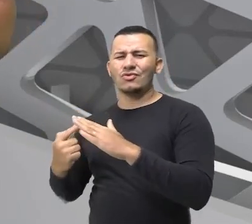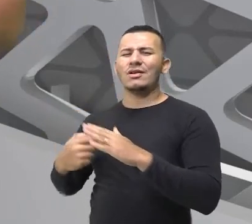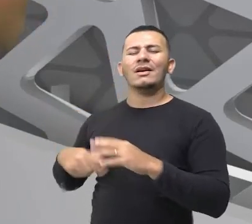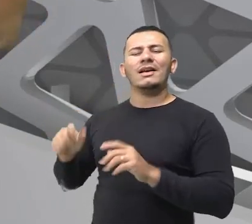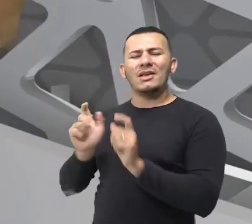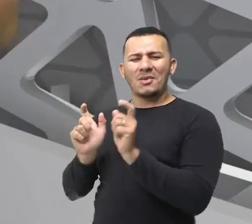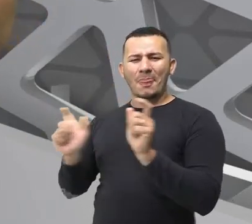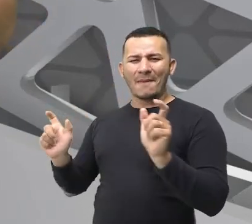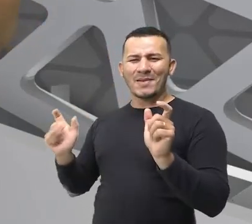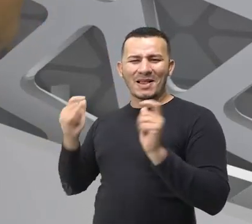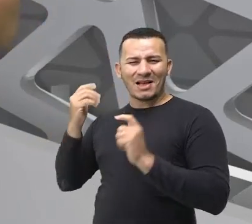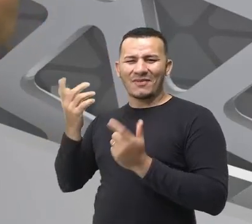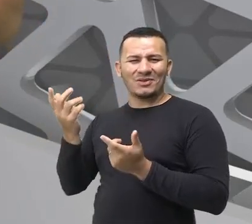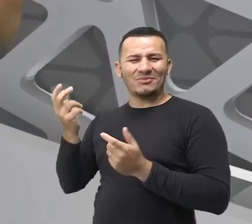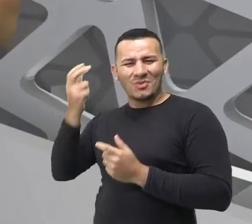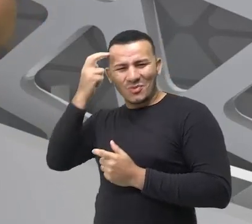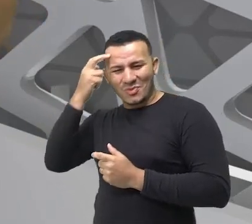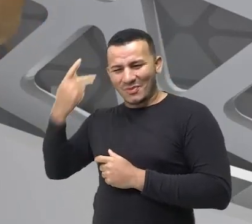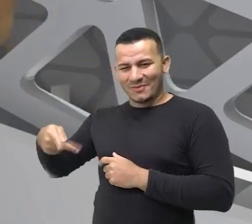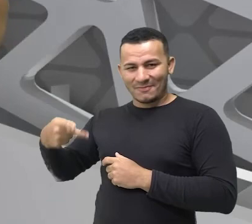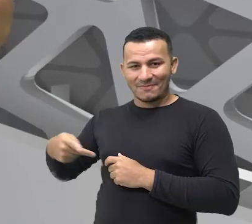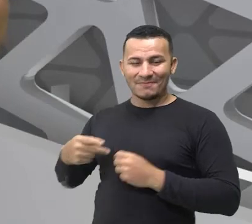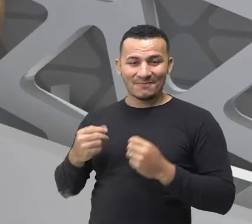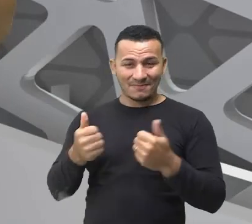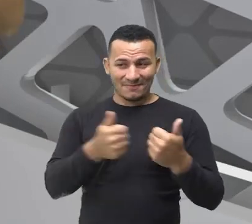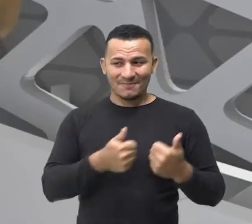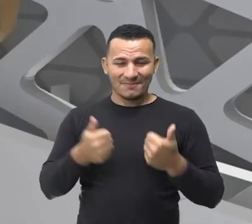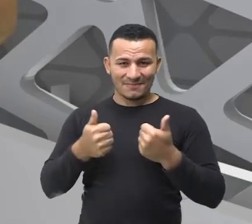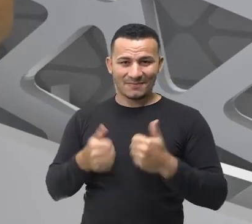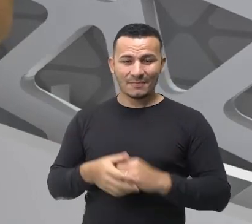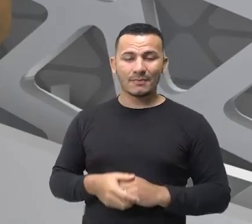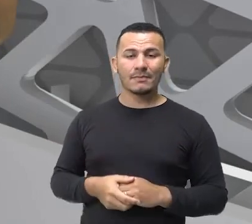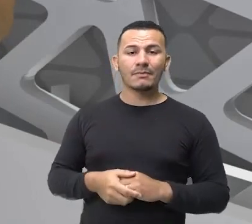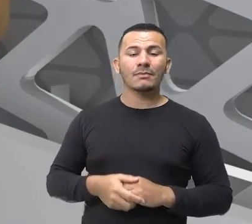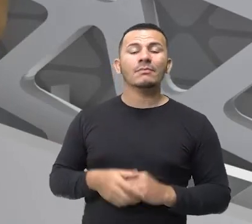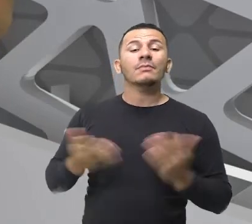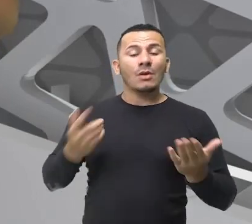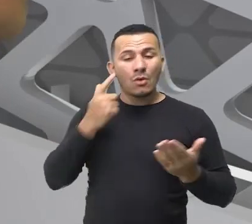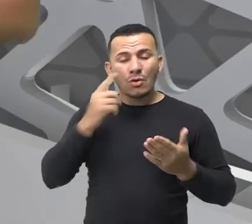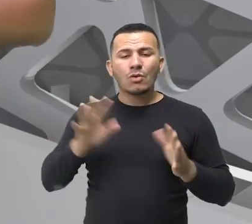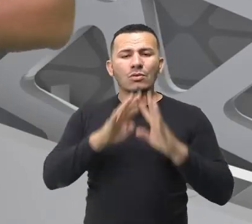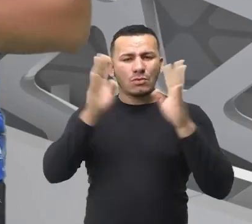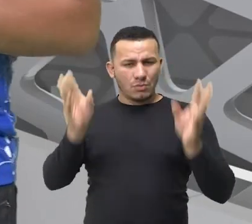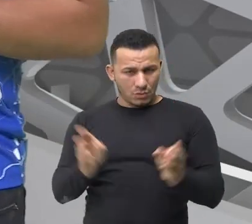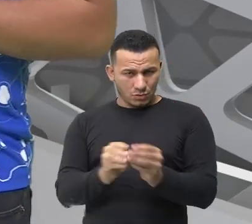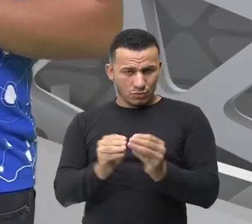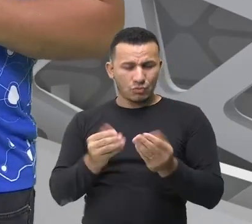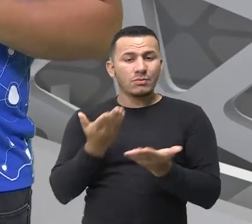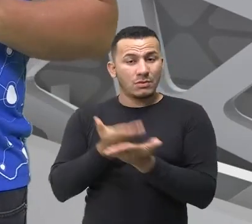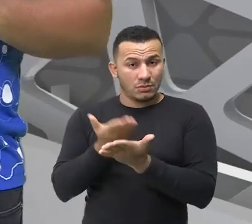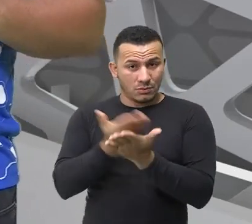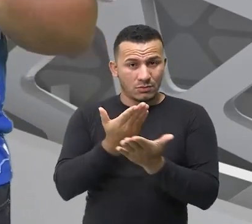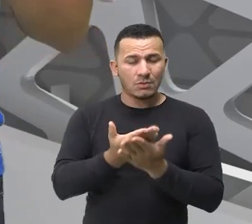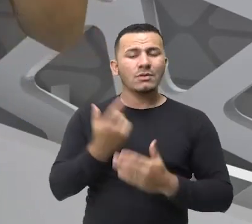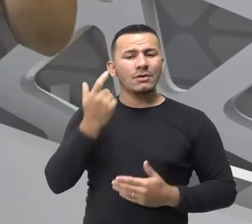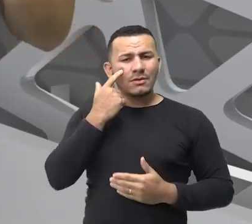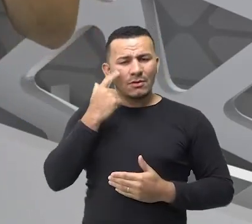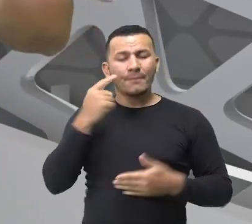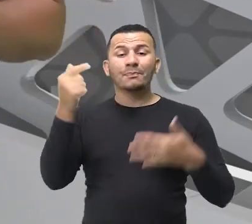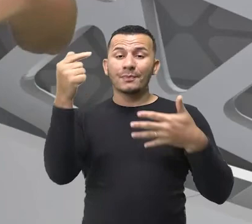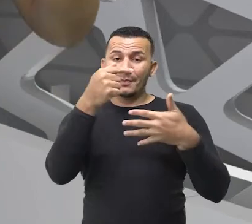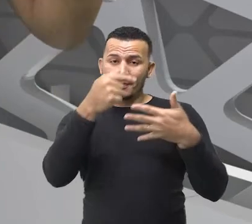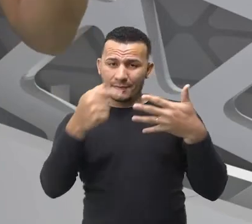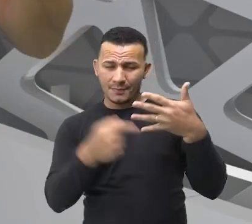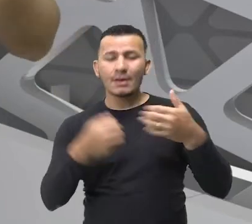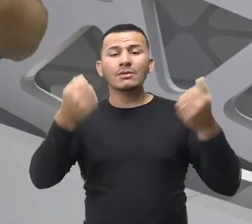populares Ok compreendido certo então sintetizando tudo que nós vimos aqui durante a nossa aula percebe que nós